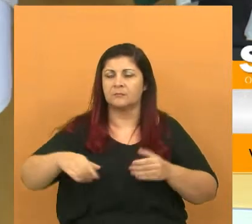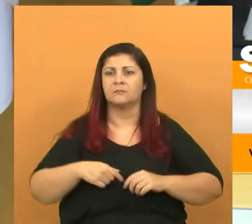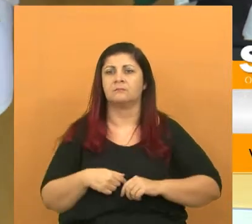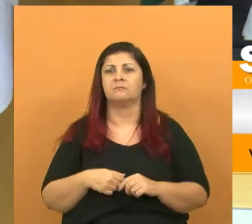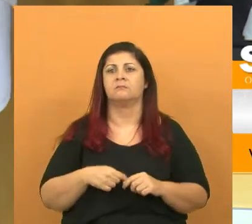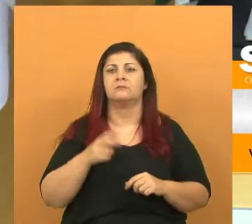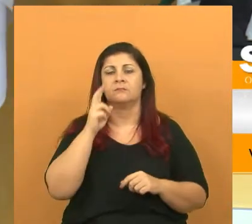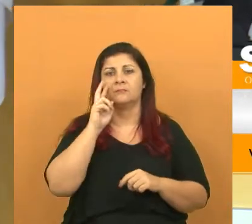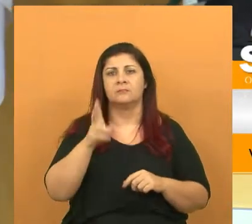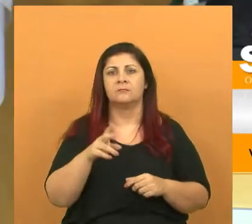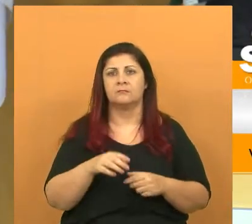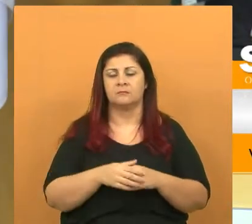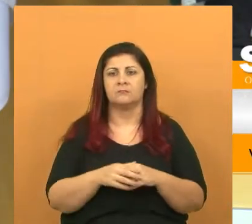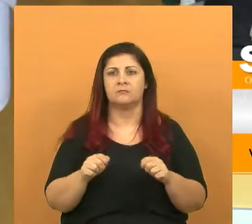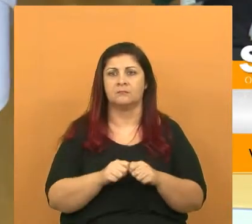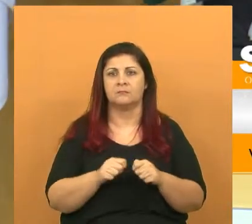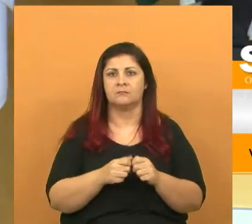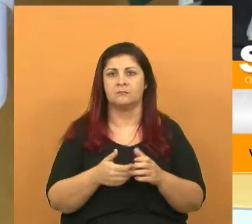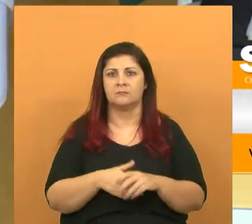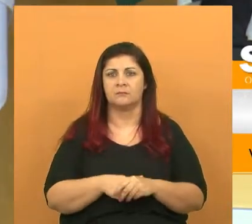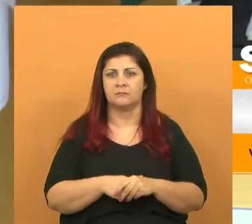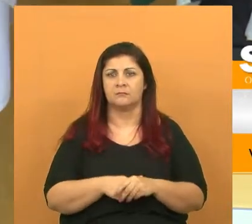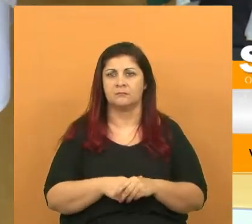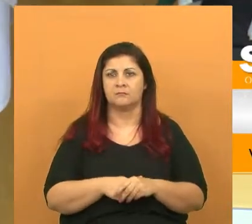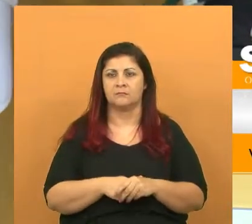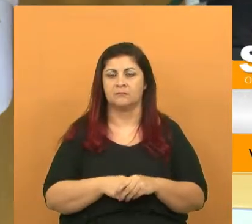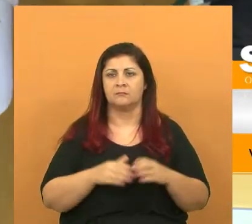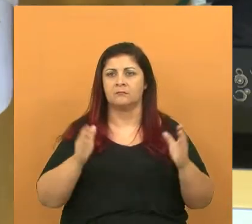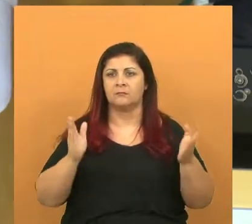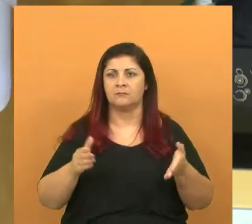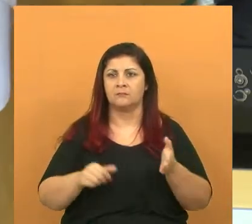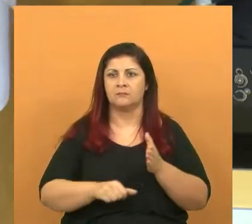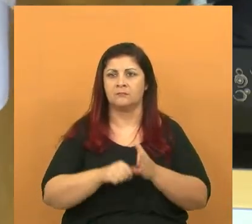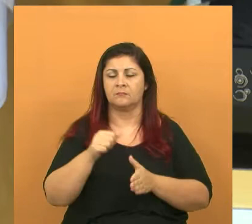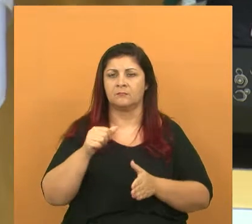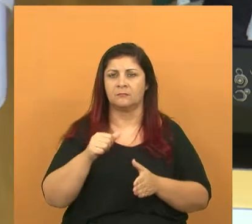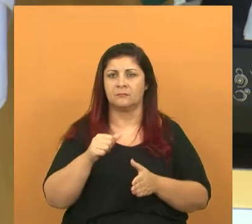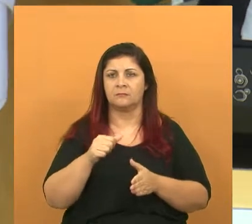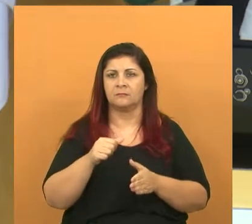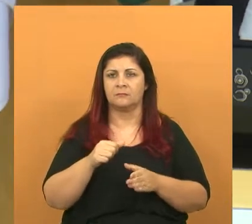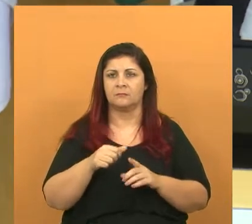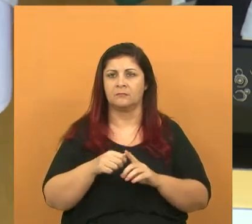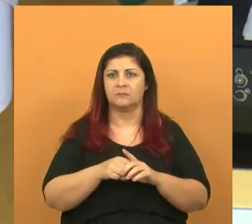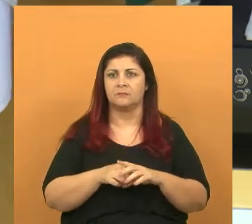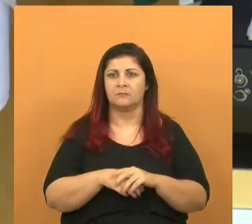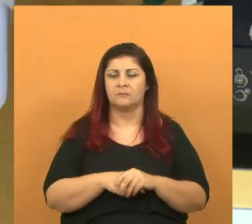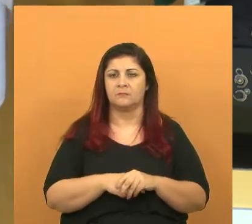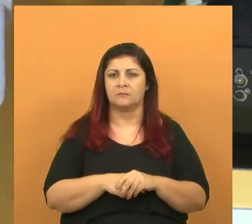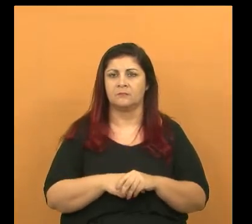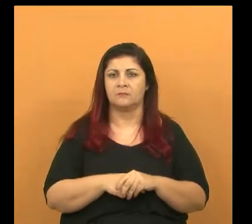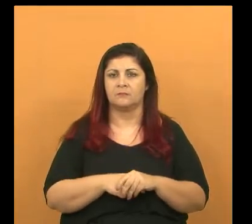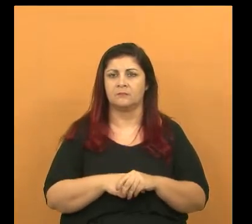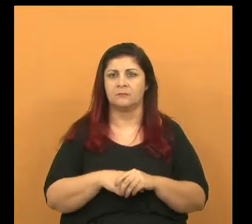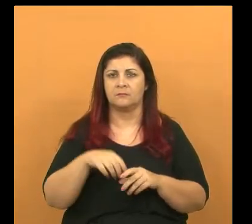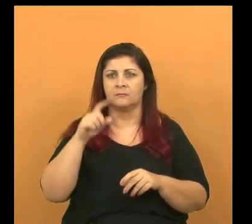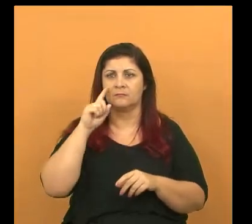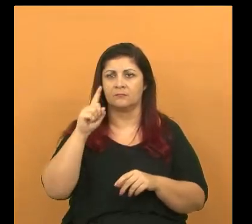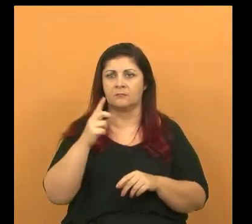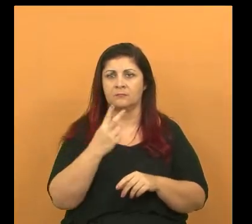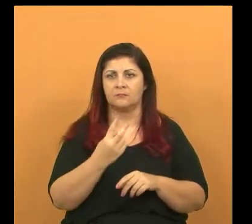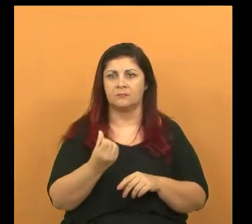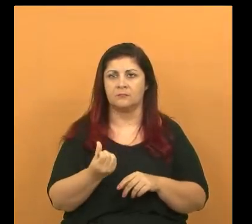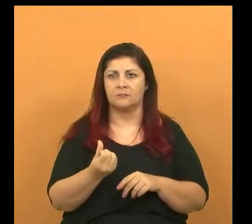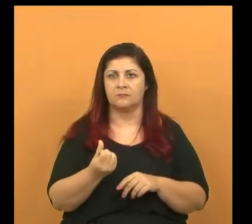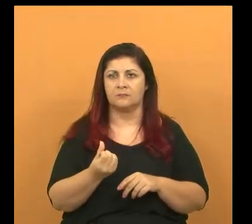cobrando a realização agora no bairro primeiro de maio é quero dizer que em 26 de janeiro através do